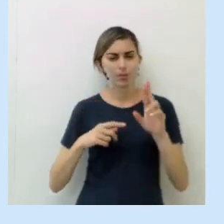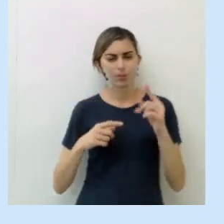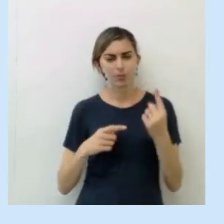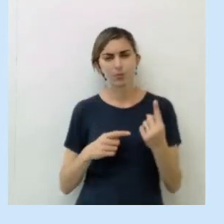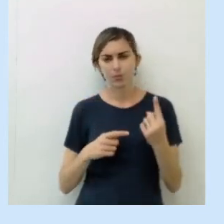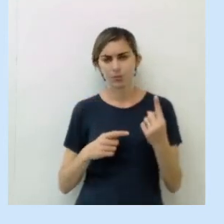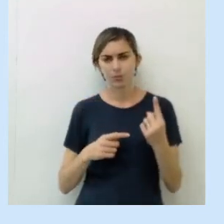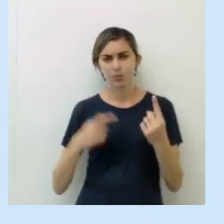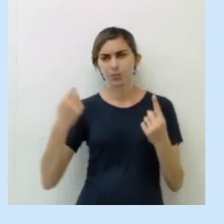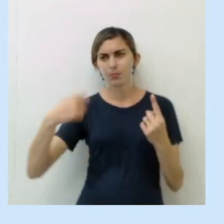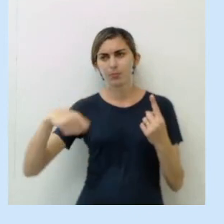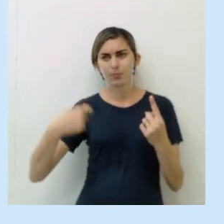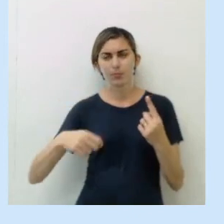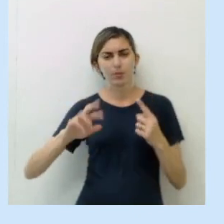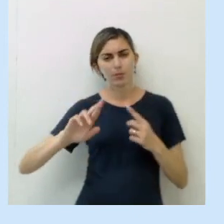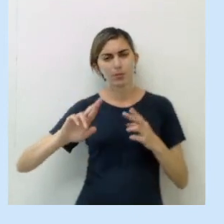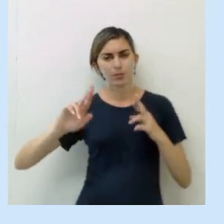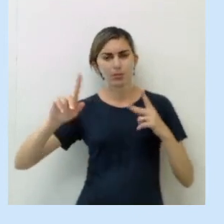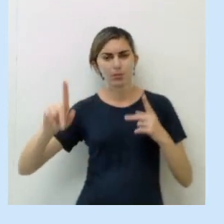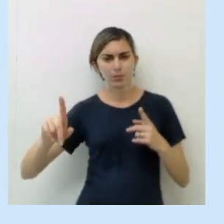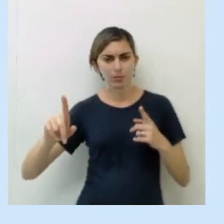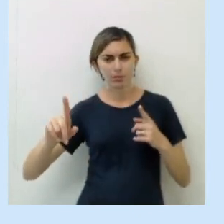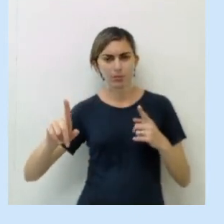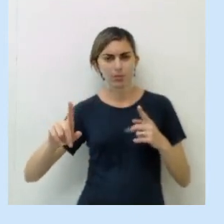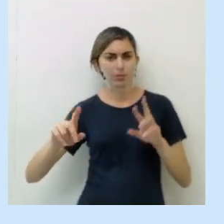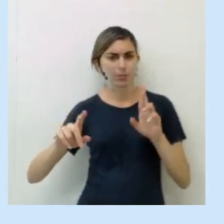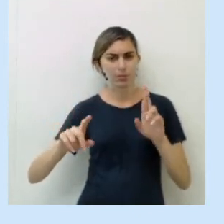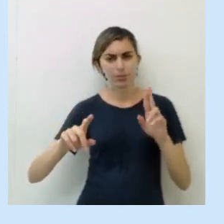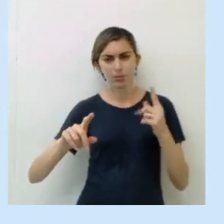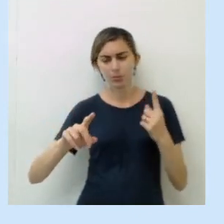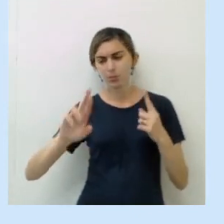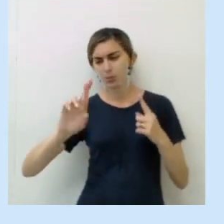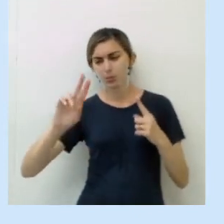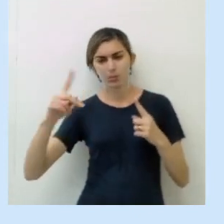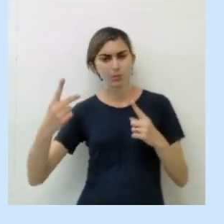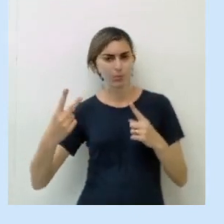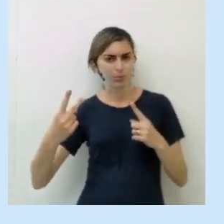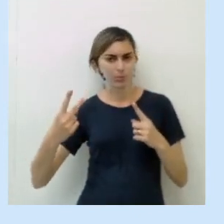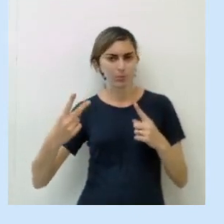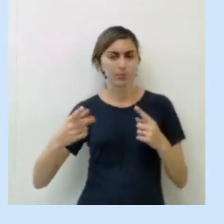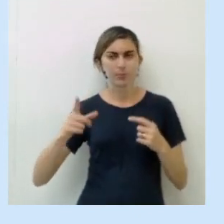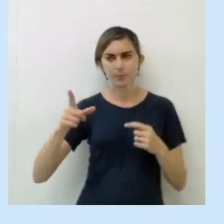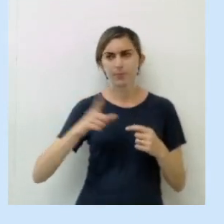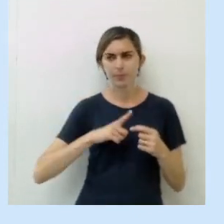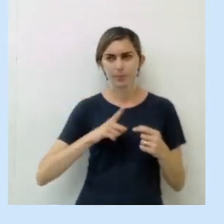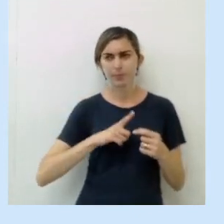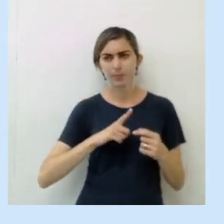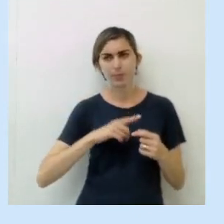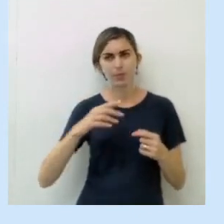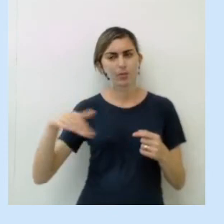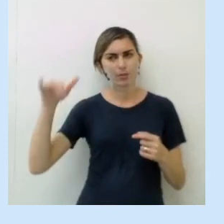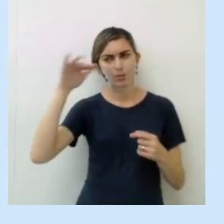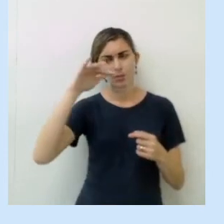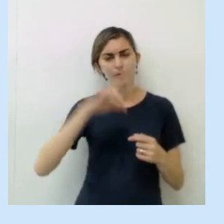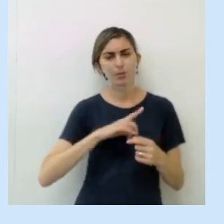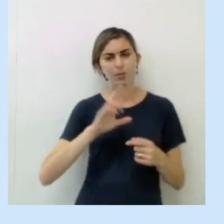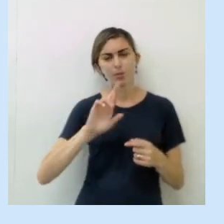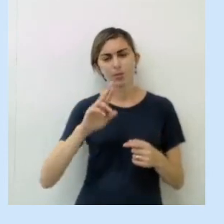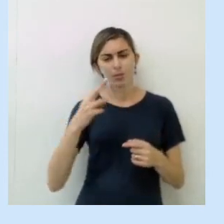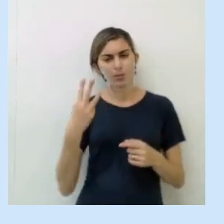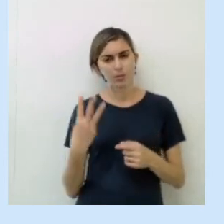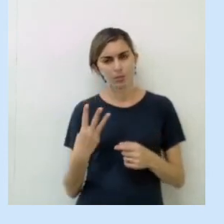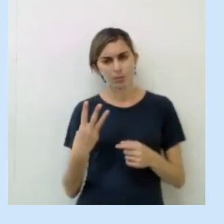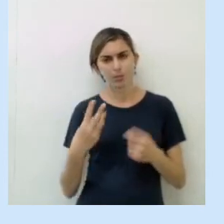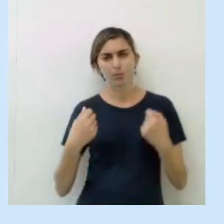R1 precisa ser diferente do R2. E R2 aqui em cima, né? E esse